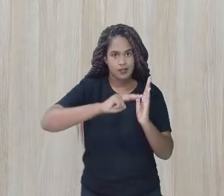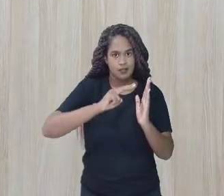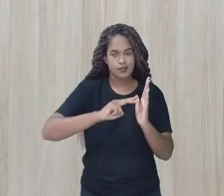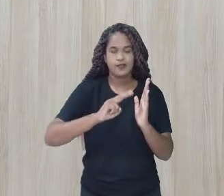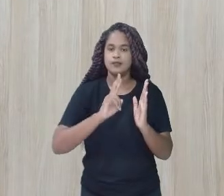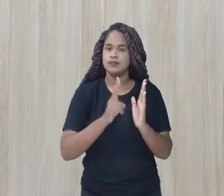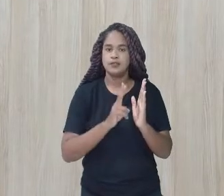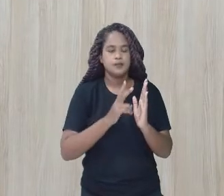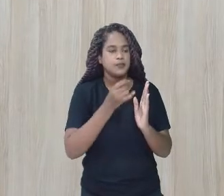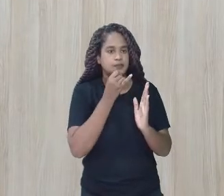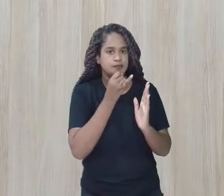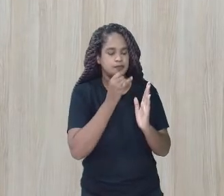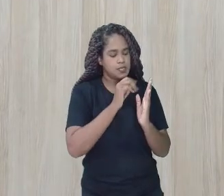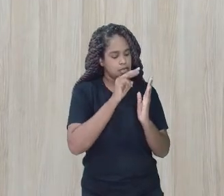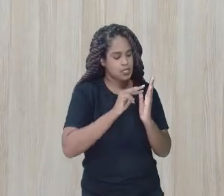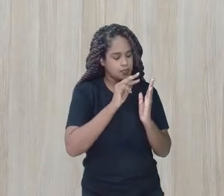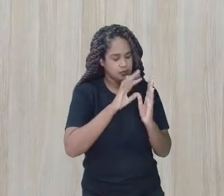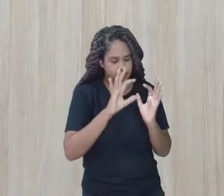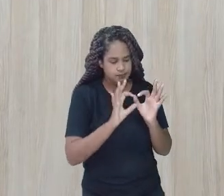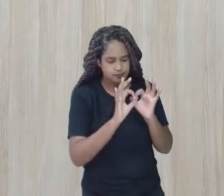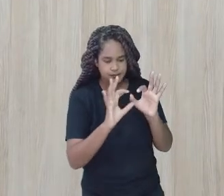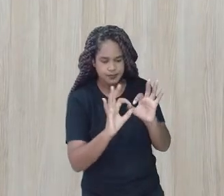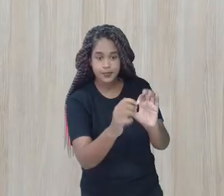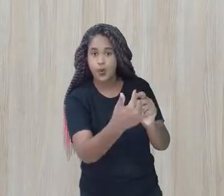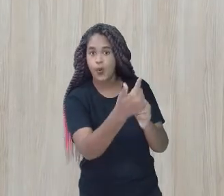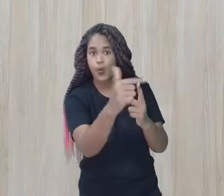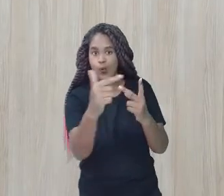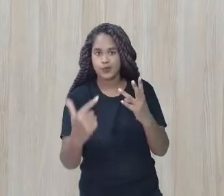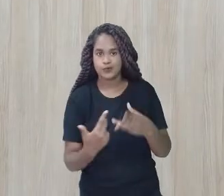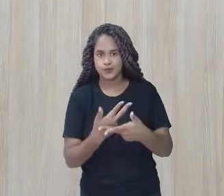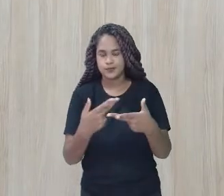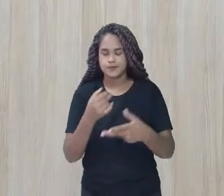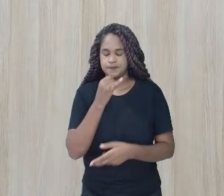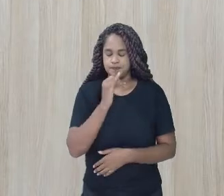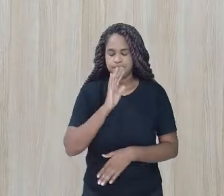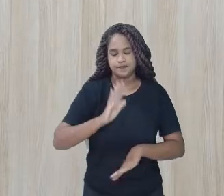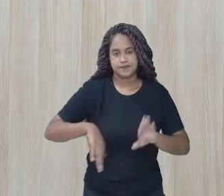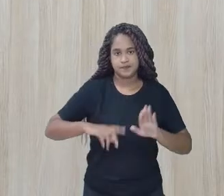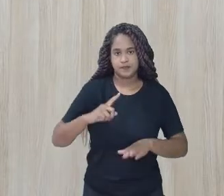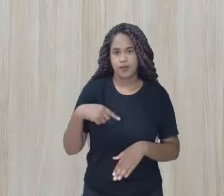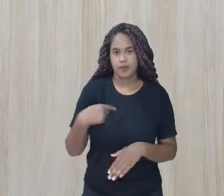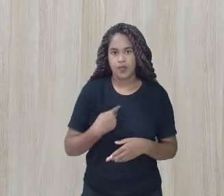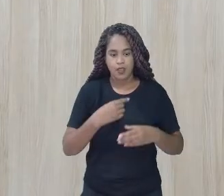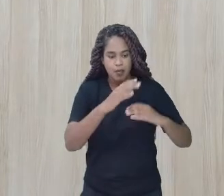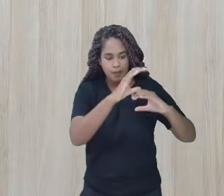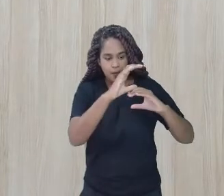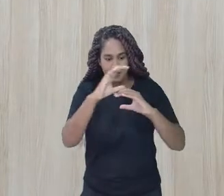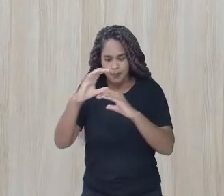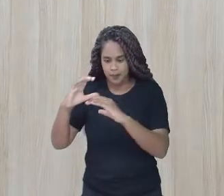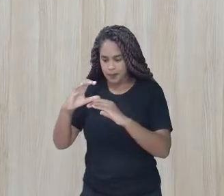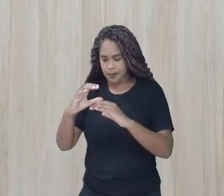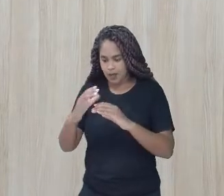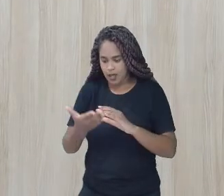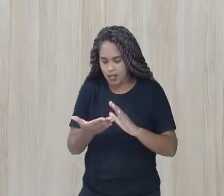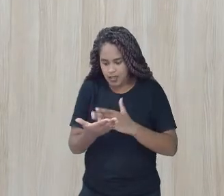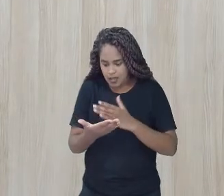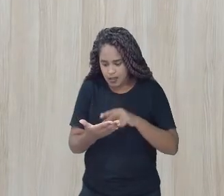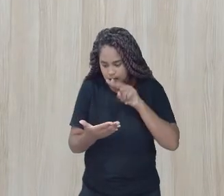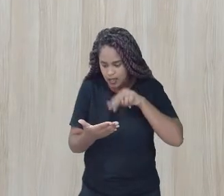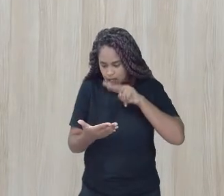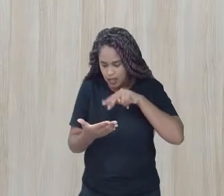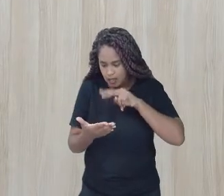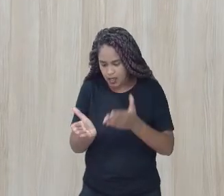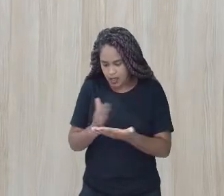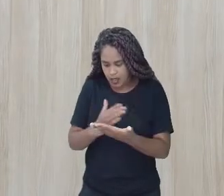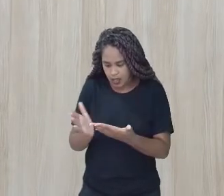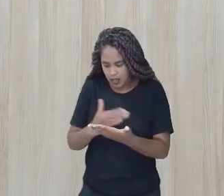Às vezes, a gente pega um gibi para ler, assim, despretensiosamente, e quando a gente vê, a gente já leu 20 gibis.